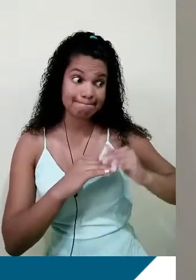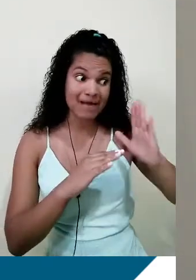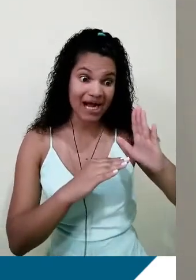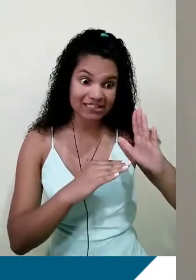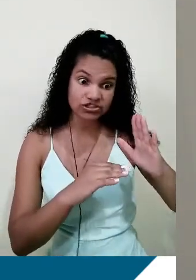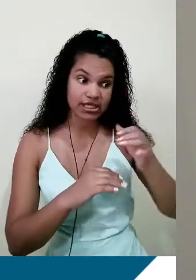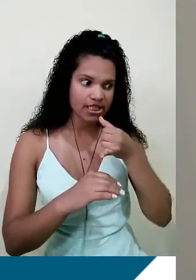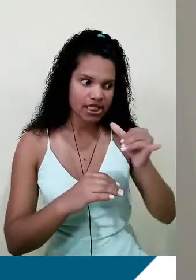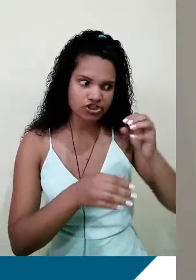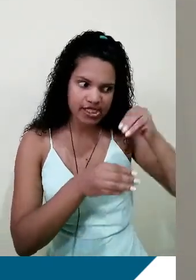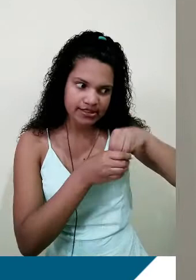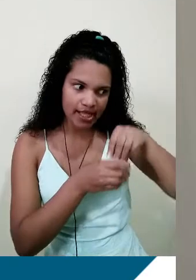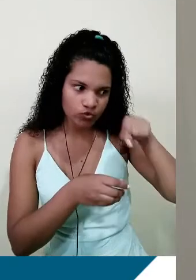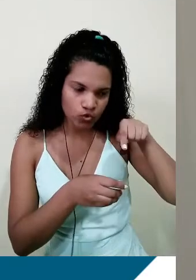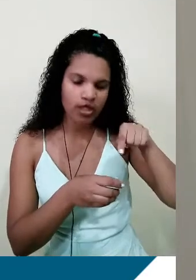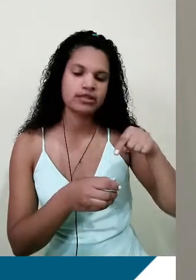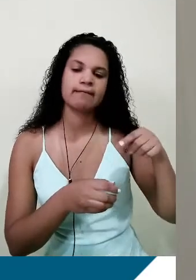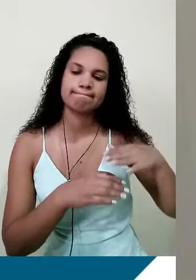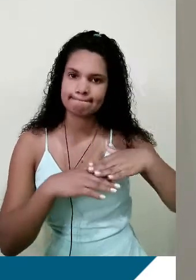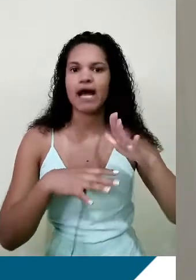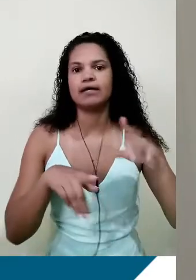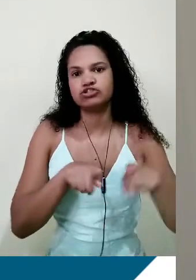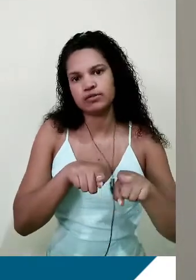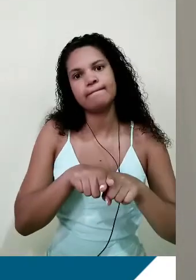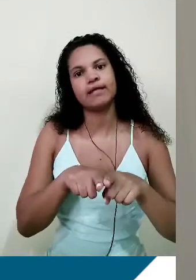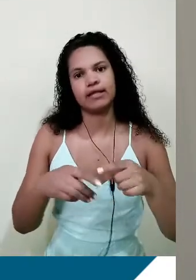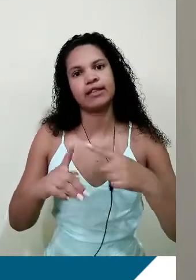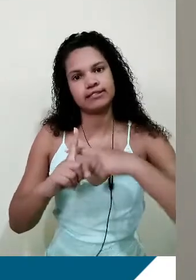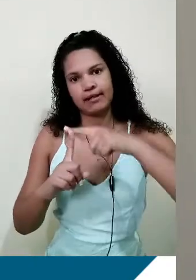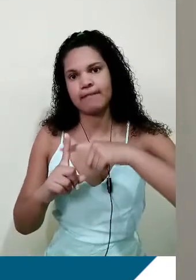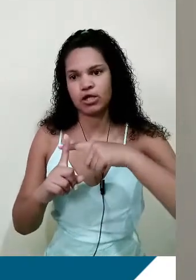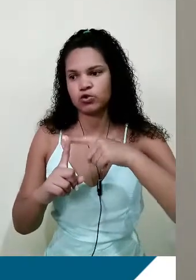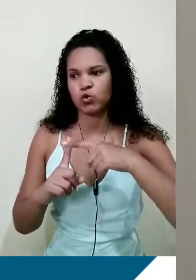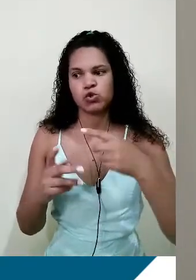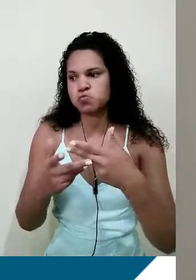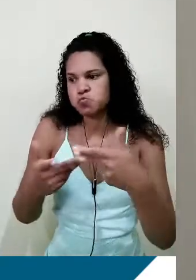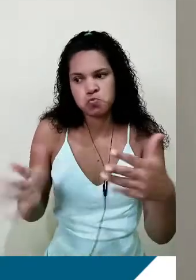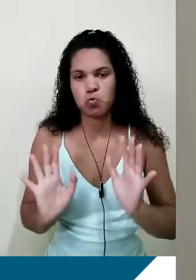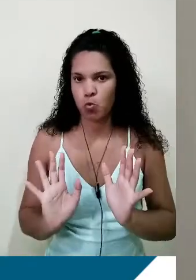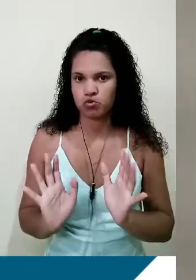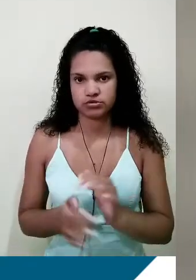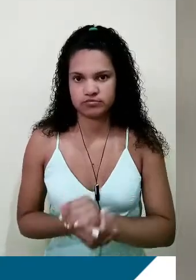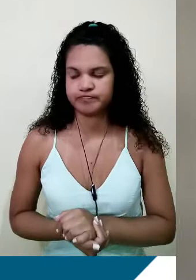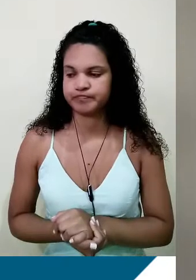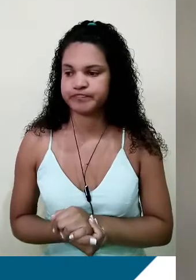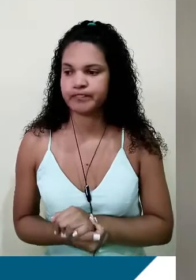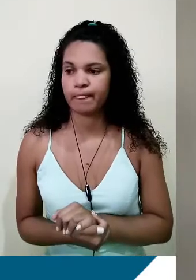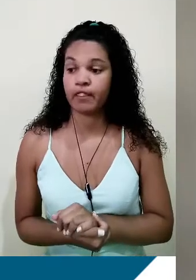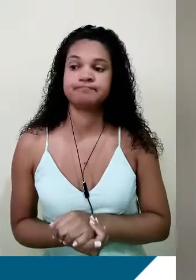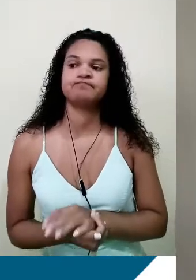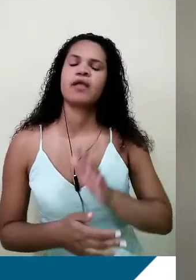interna, maior a temperatura de algum corpo. Já a grandeza